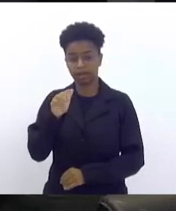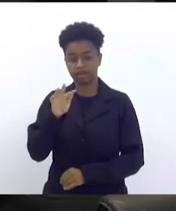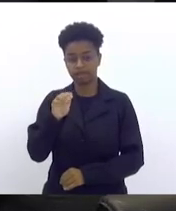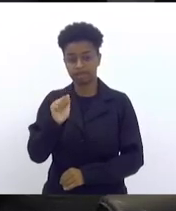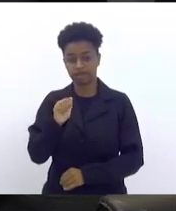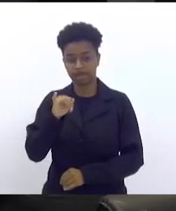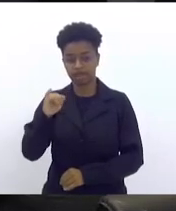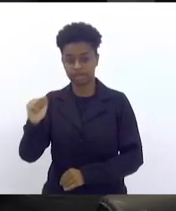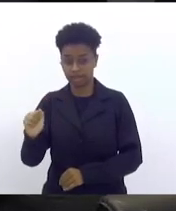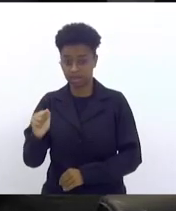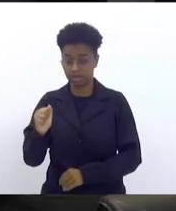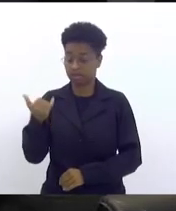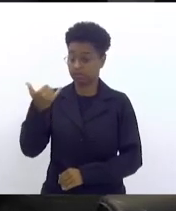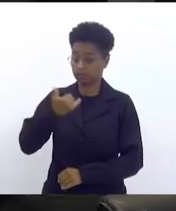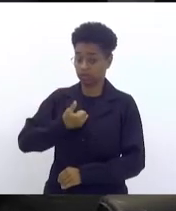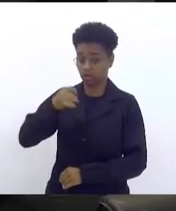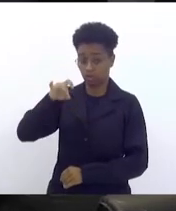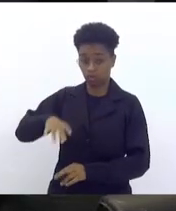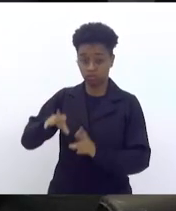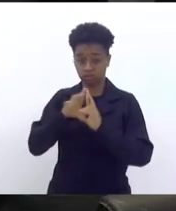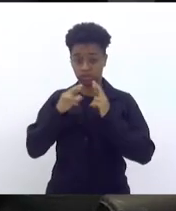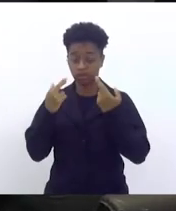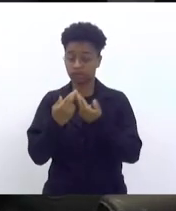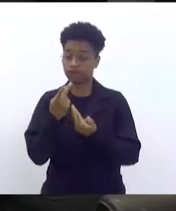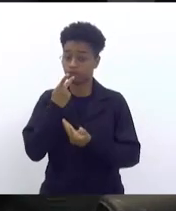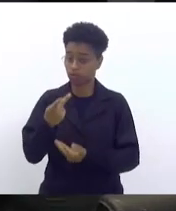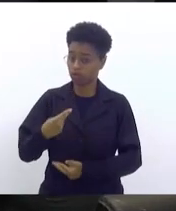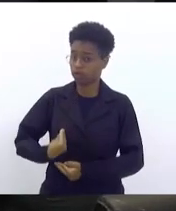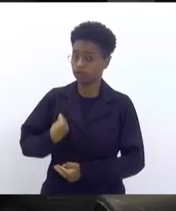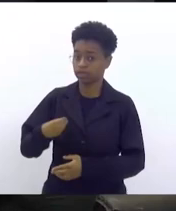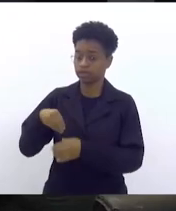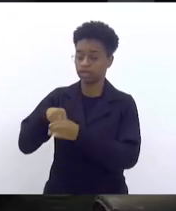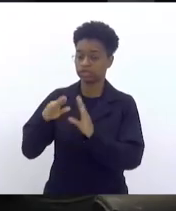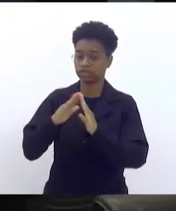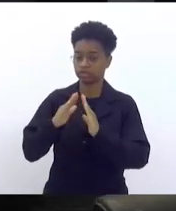falou que viveu isso em casa